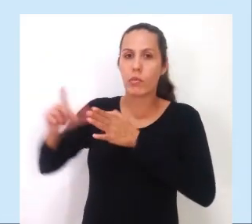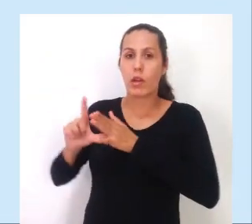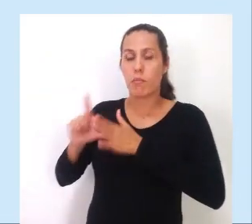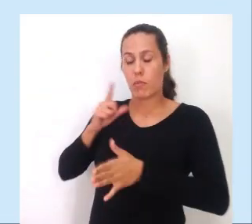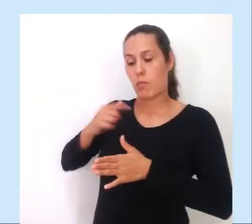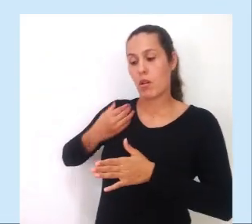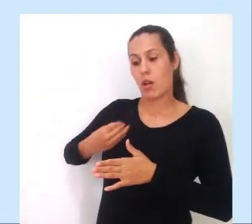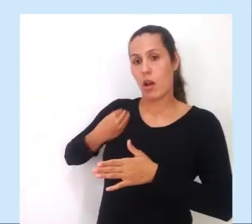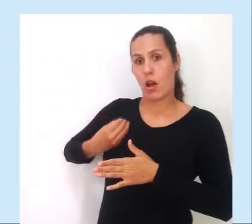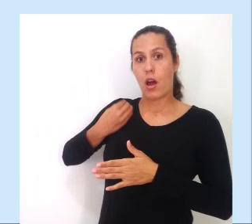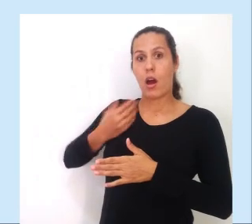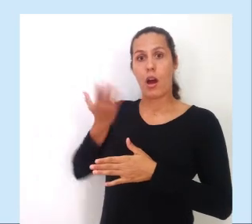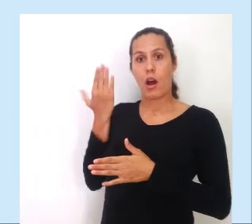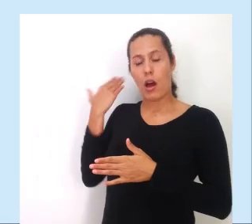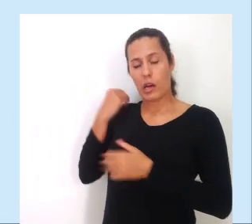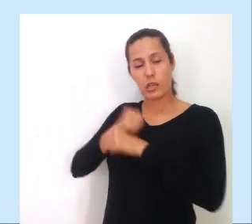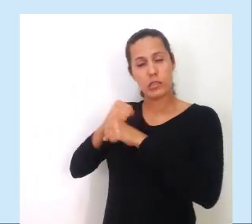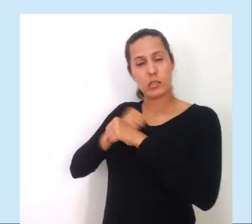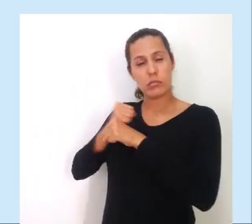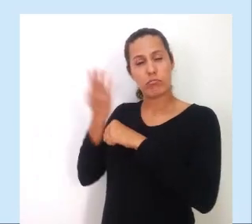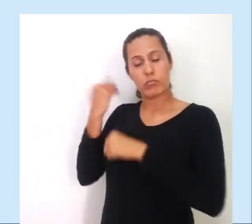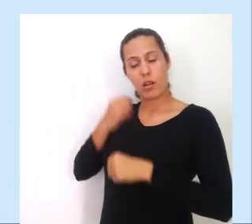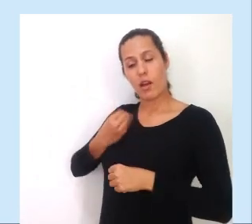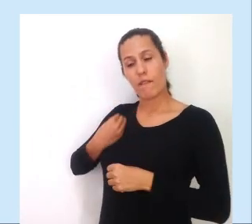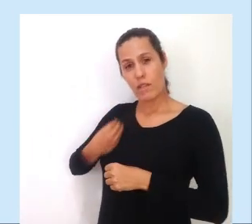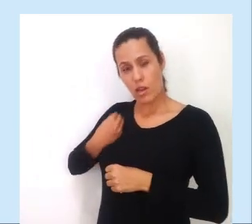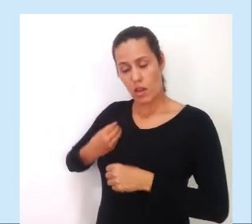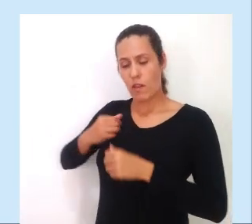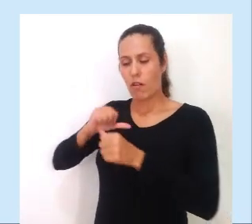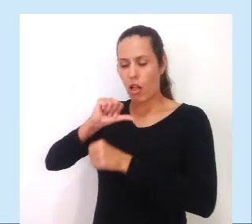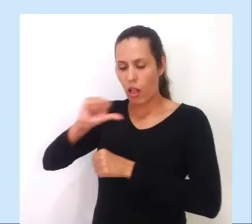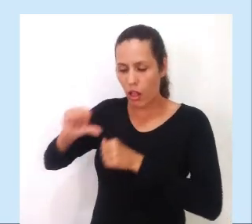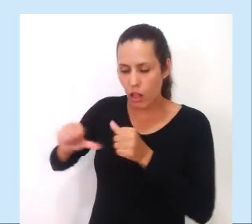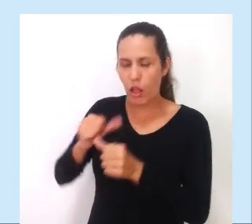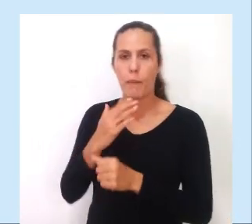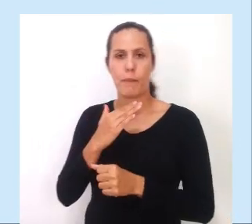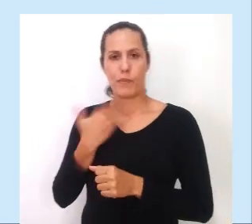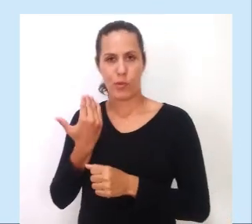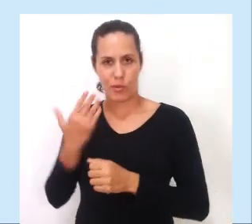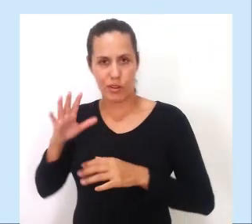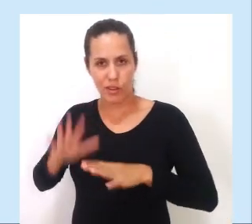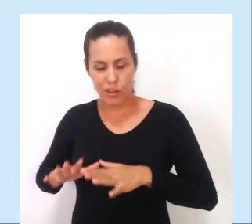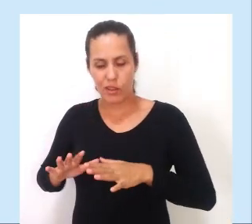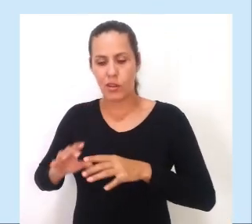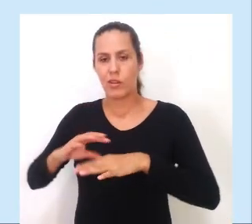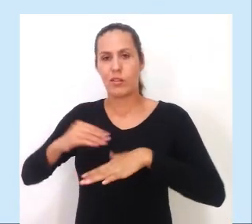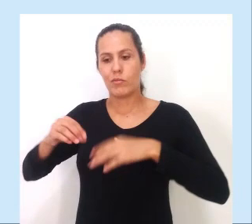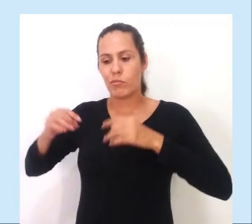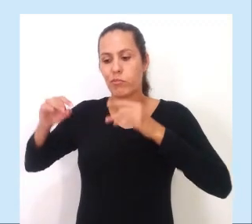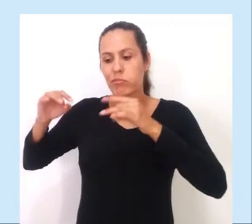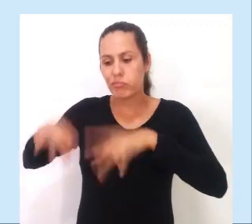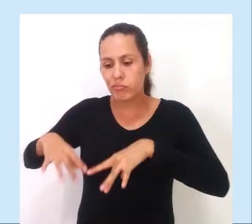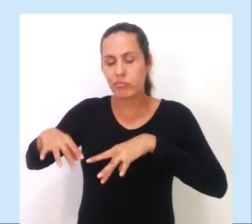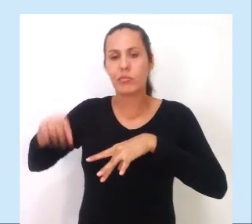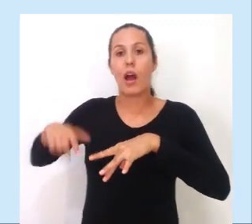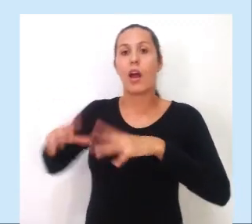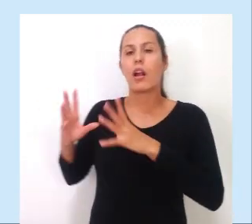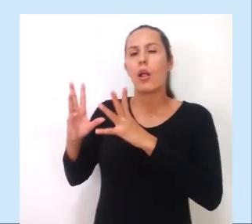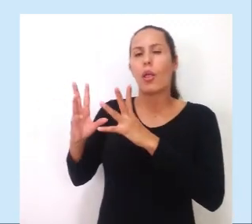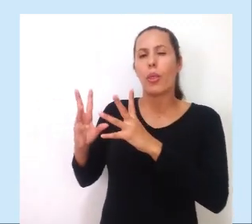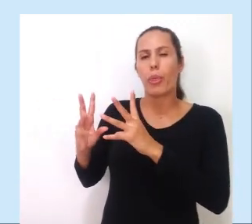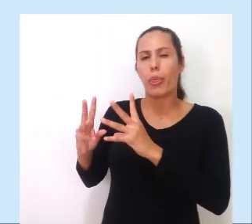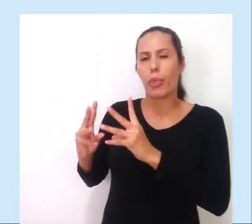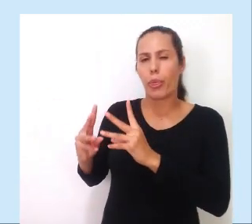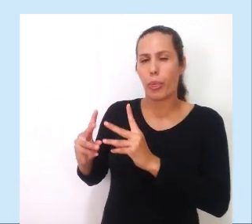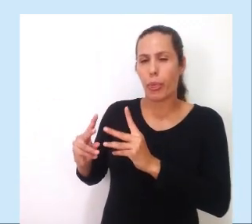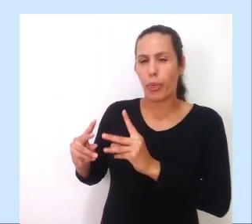de formação, a gente fala dessas etapas. Foi um organismo vivo que viveu há muito tempo atrás, aconteceu